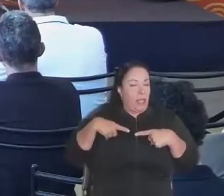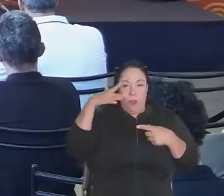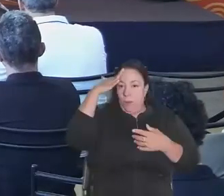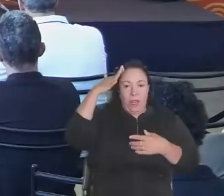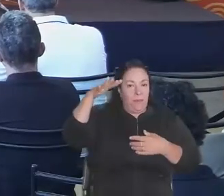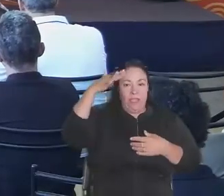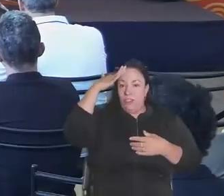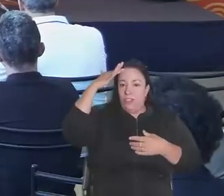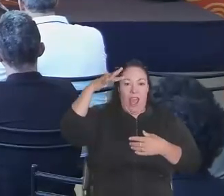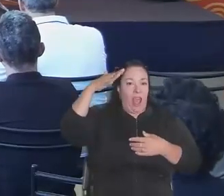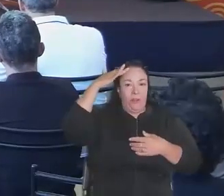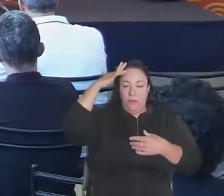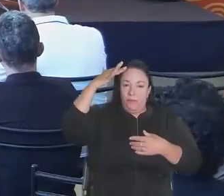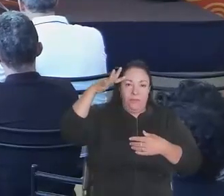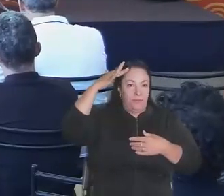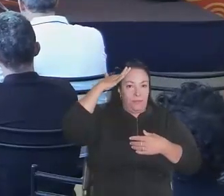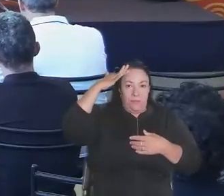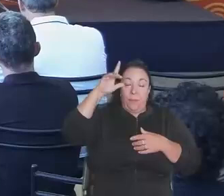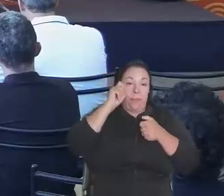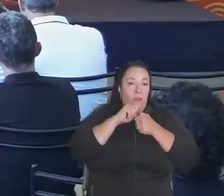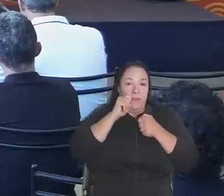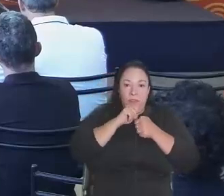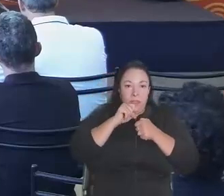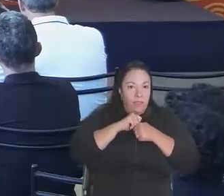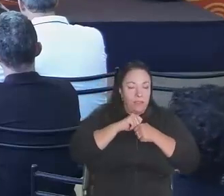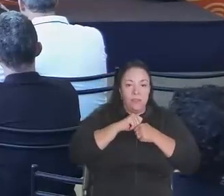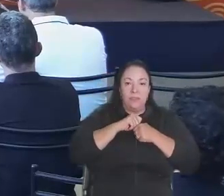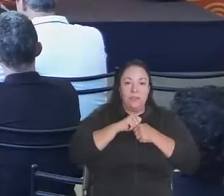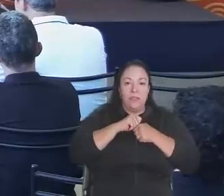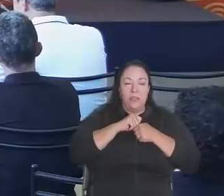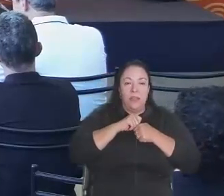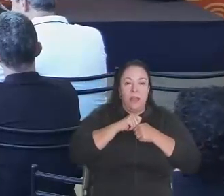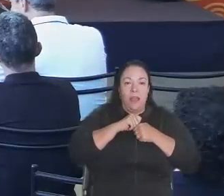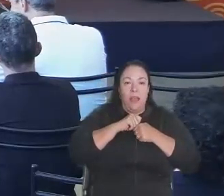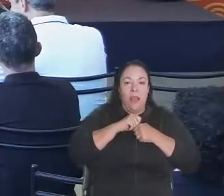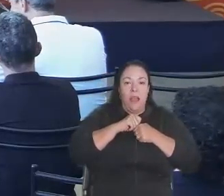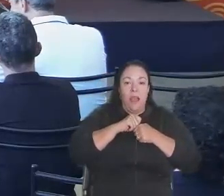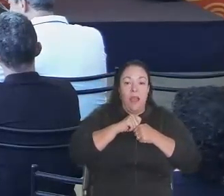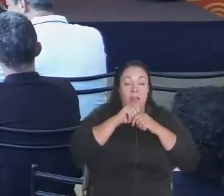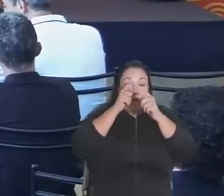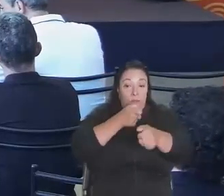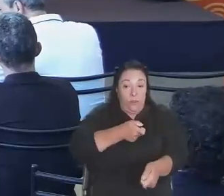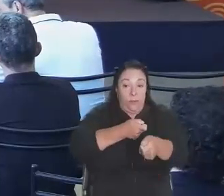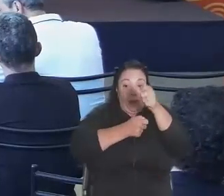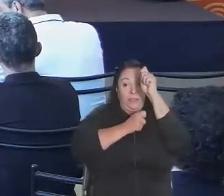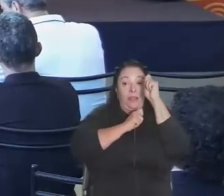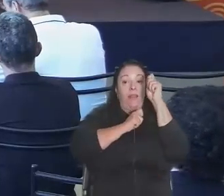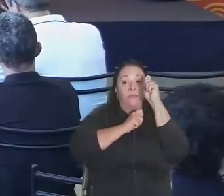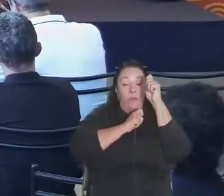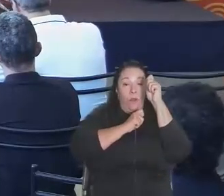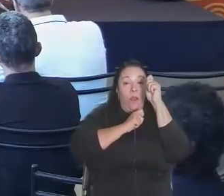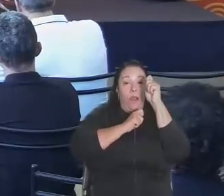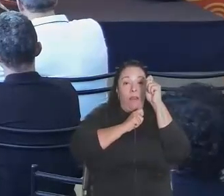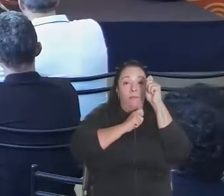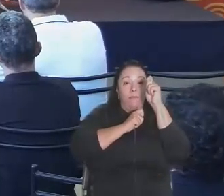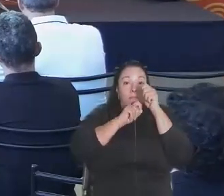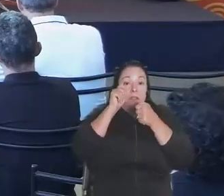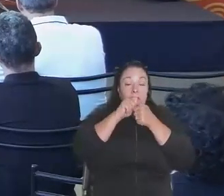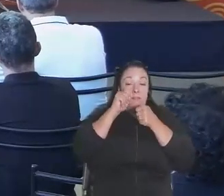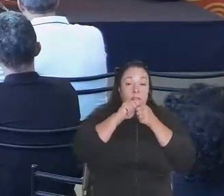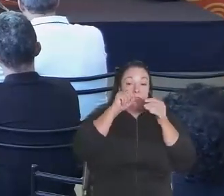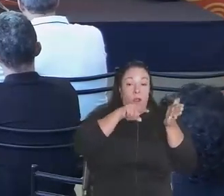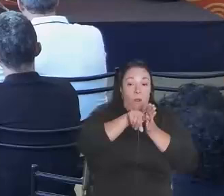imaginá-lo, sabe? Eu criei uma figura de um pescador, sabe? Fiz